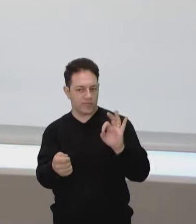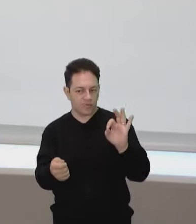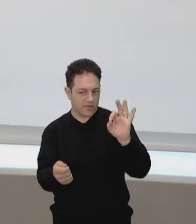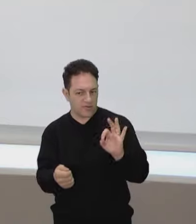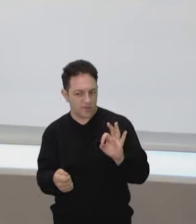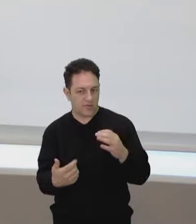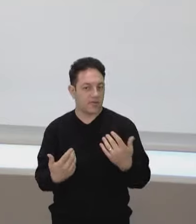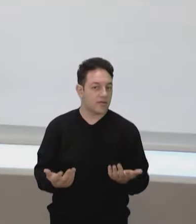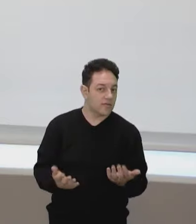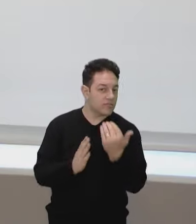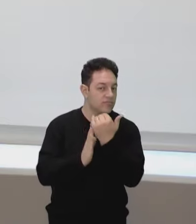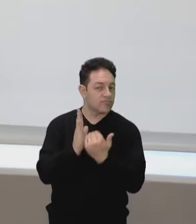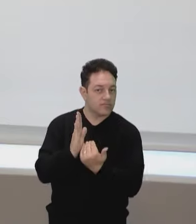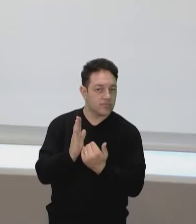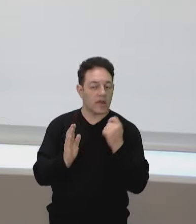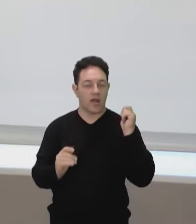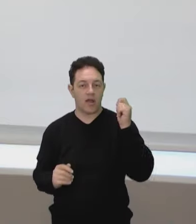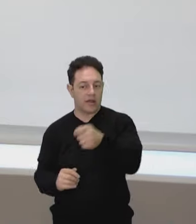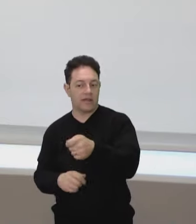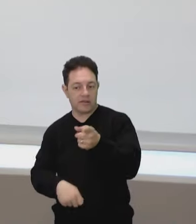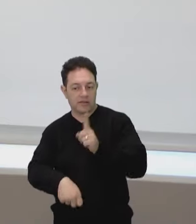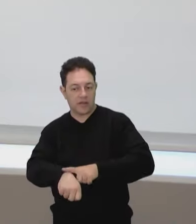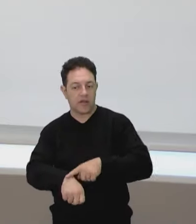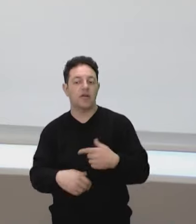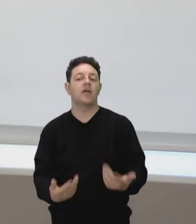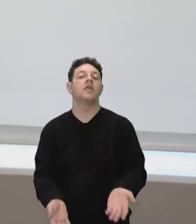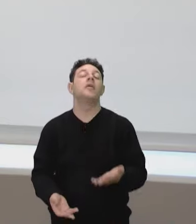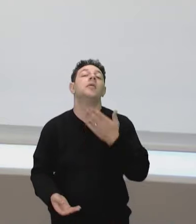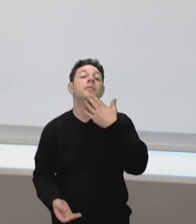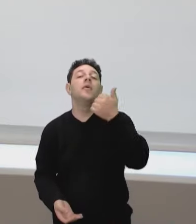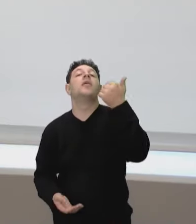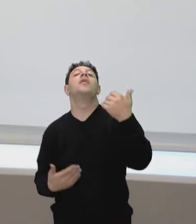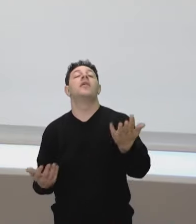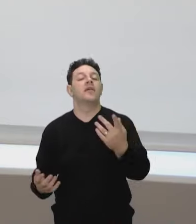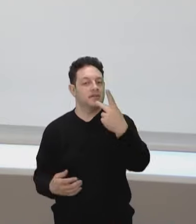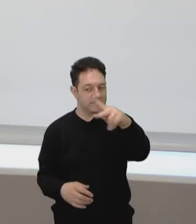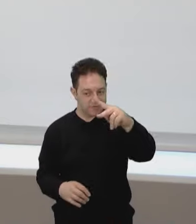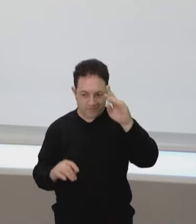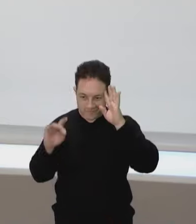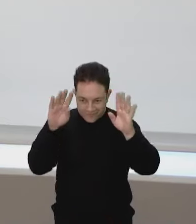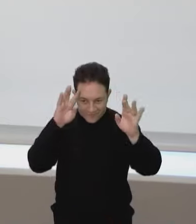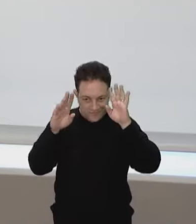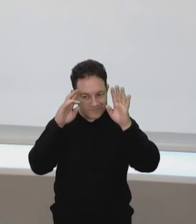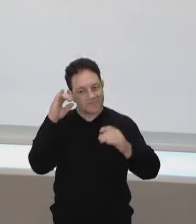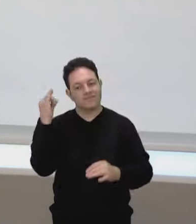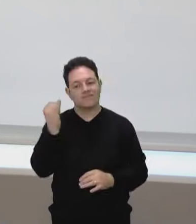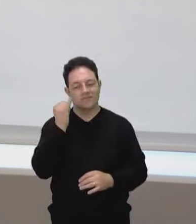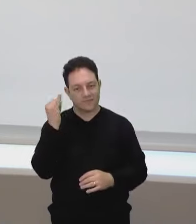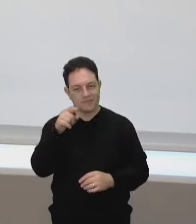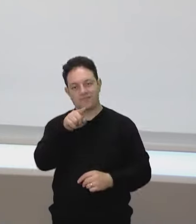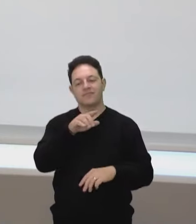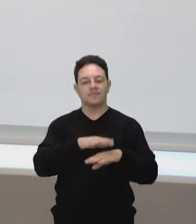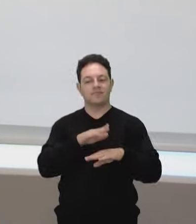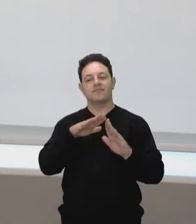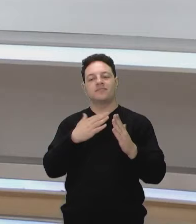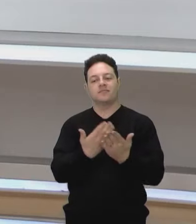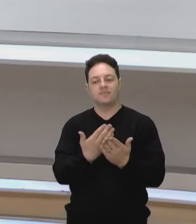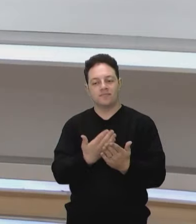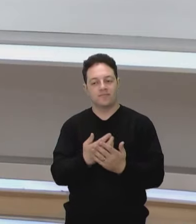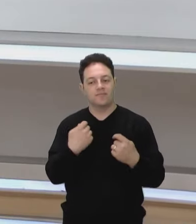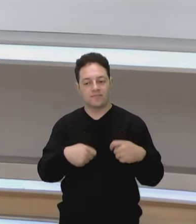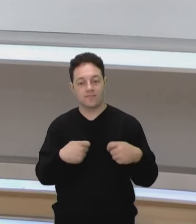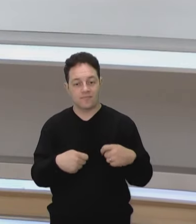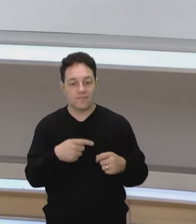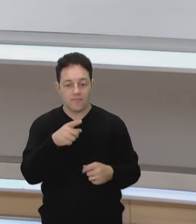pagar com 30% à vista. O que é melhor fazer? Esses questionamentos aí que tem que acontecer e vocês têm que